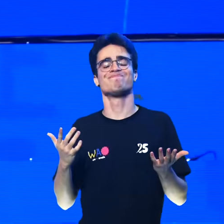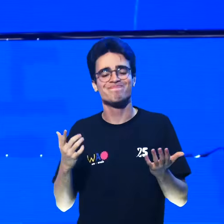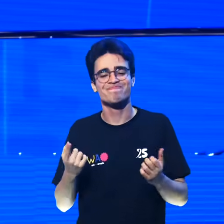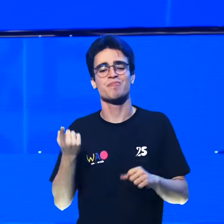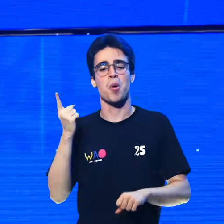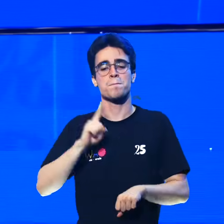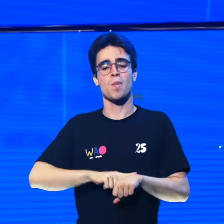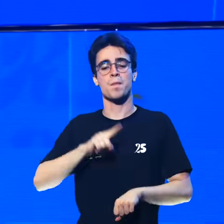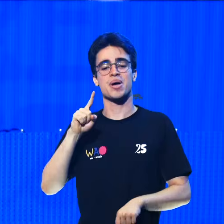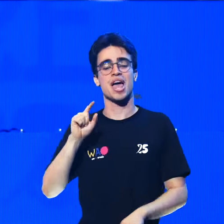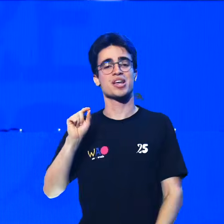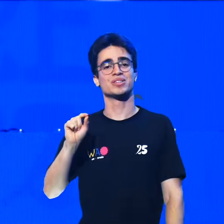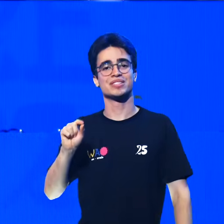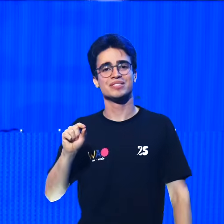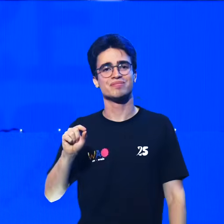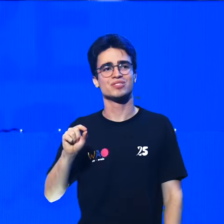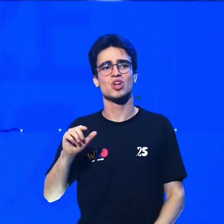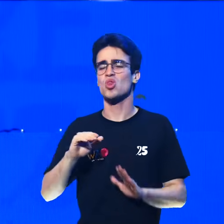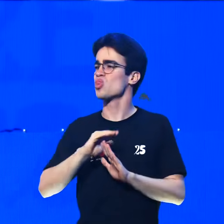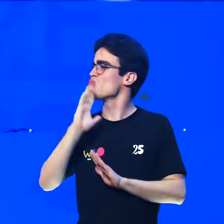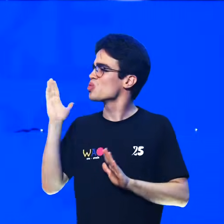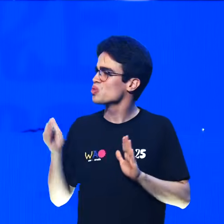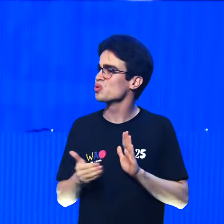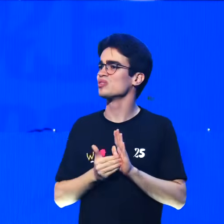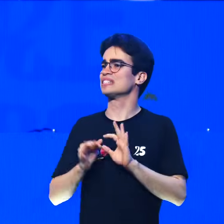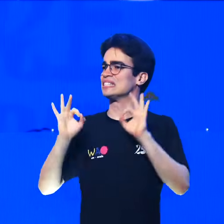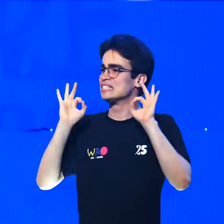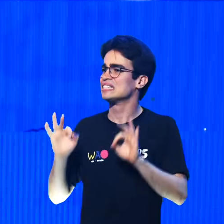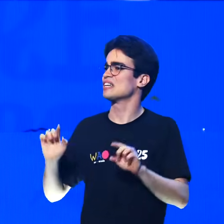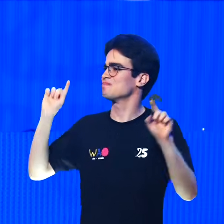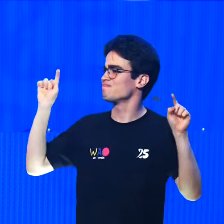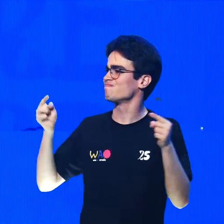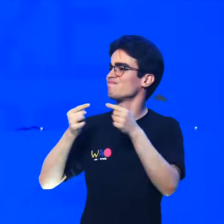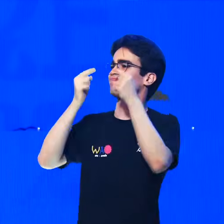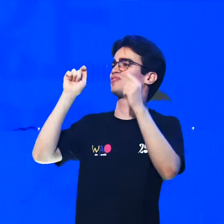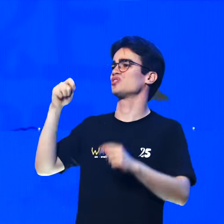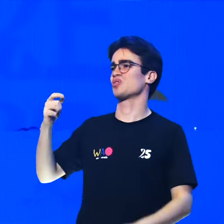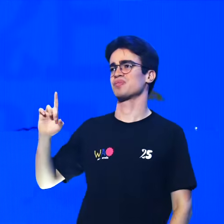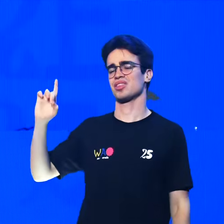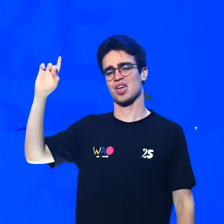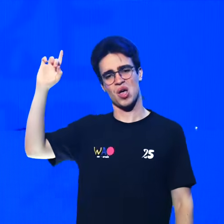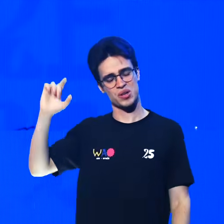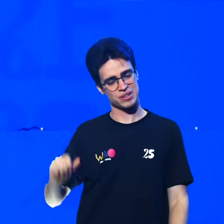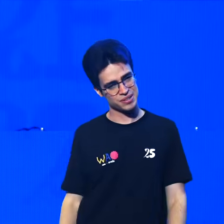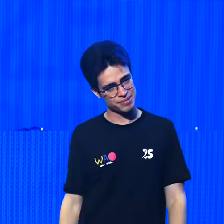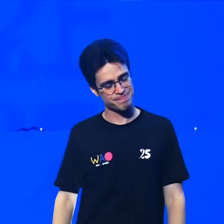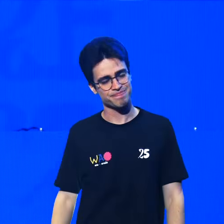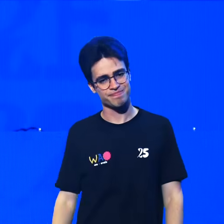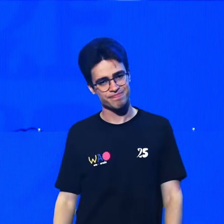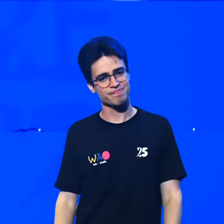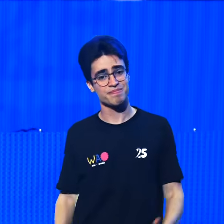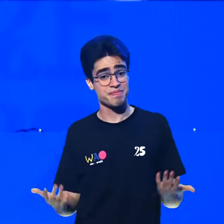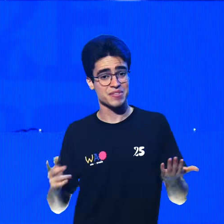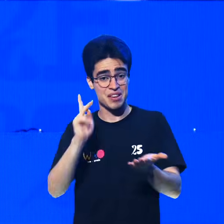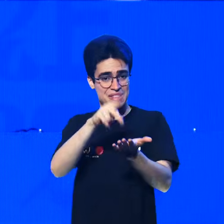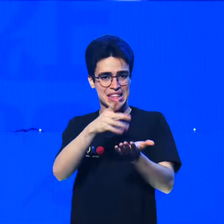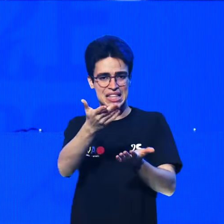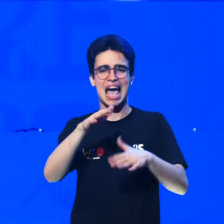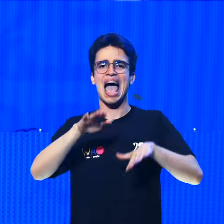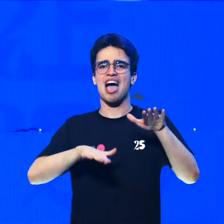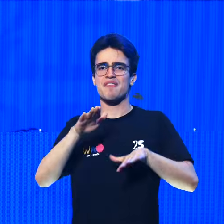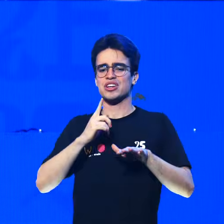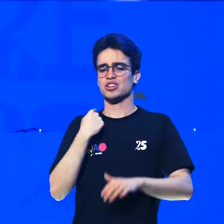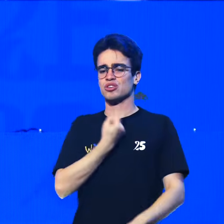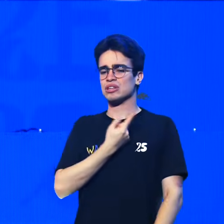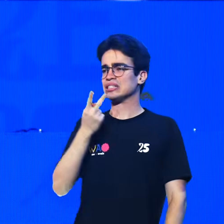as coisas entrarem no lugar que Deus tem para a sua vida. E sabe, irmãos, nem sempre é importante a gente